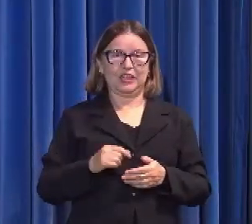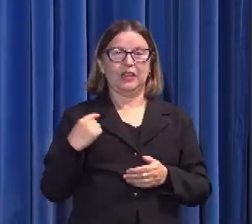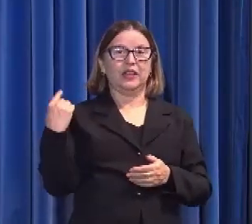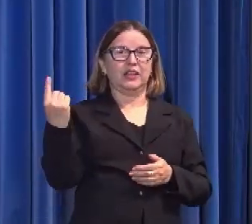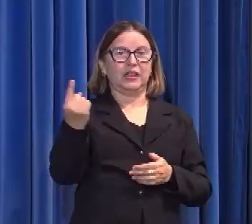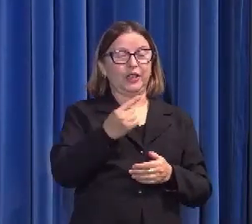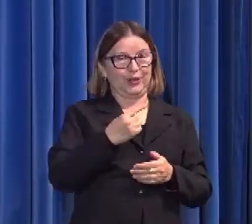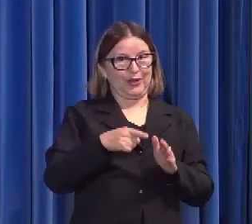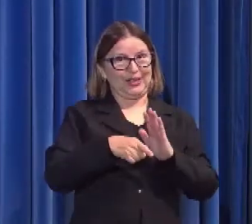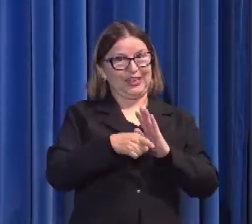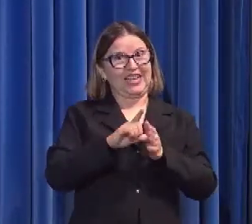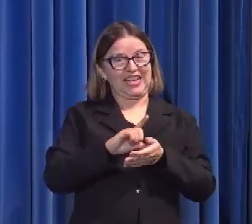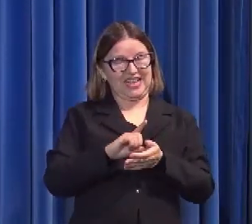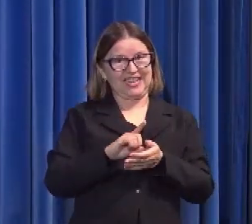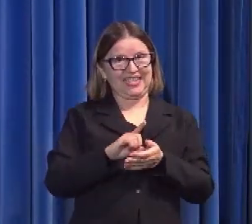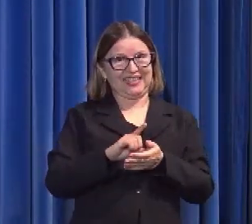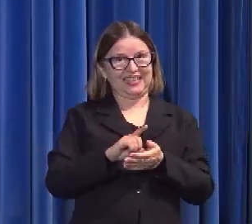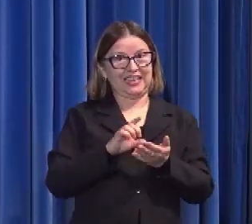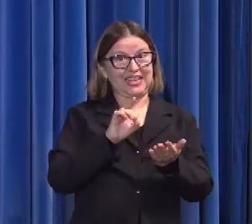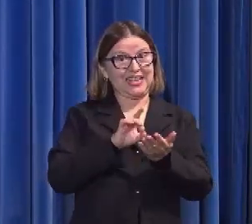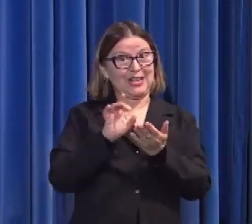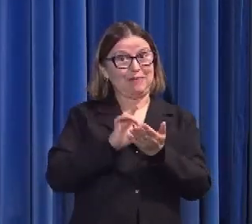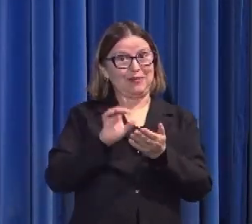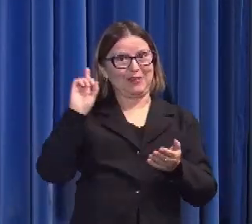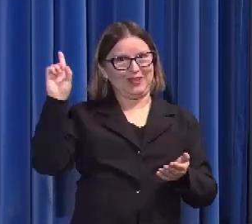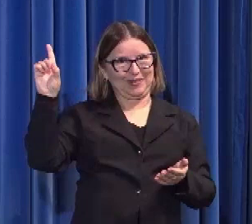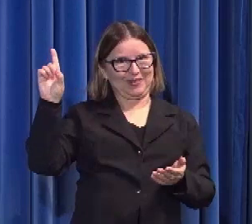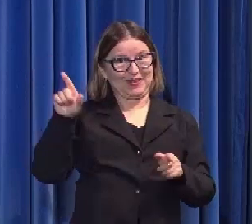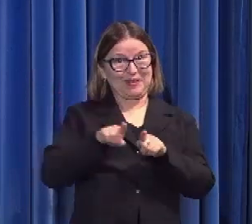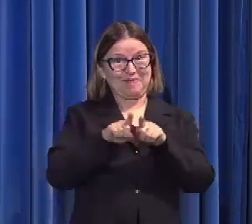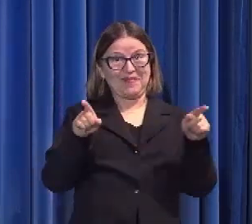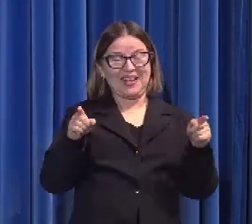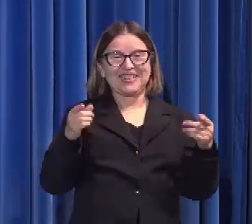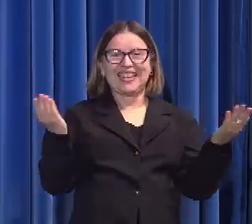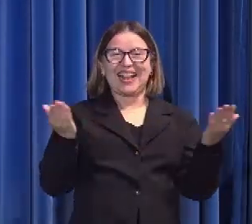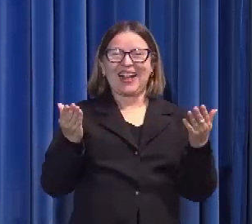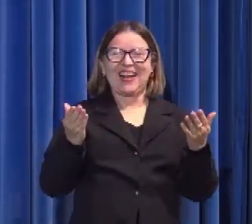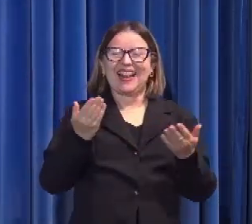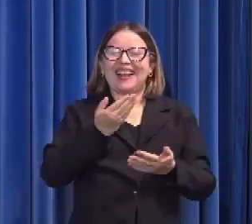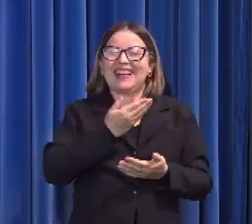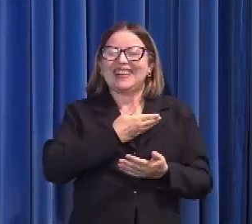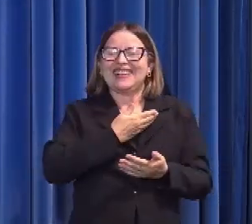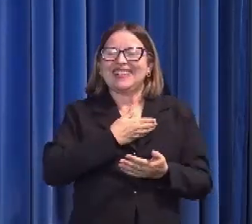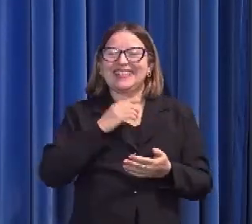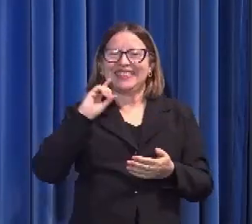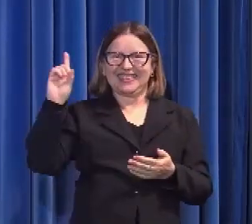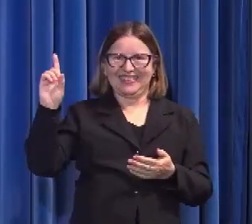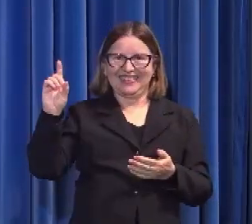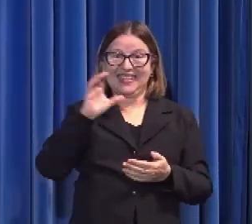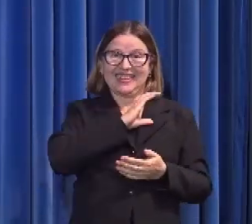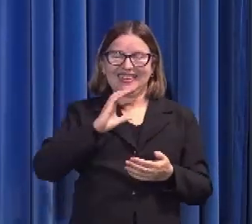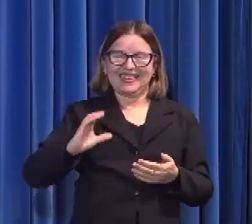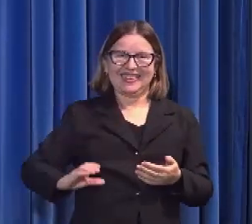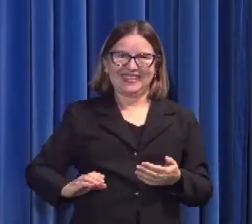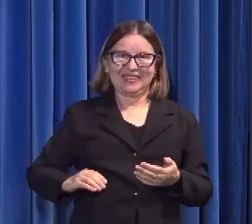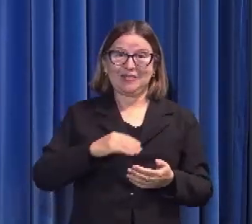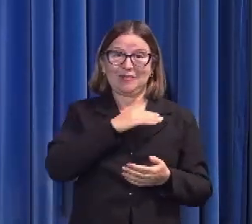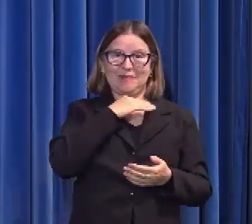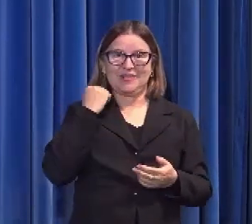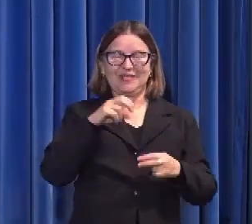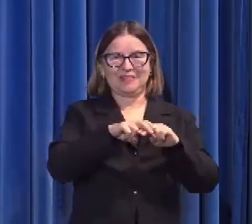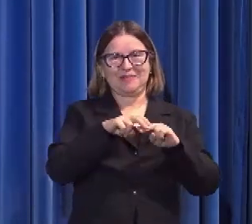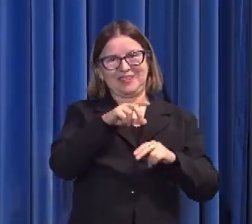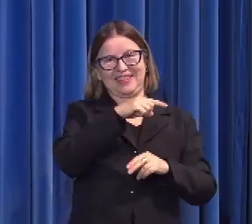mas agora nós somos amigos amigos de Cristo Cristo deu a sua vida por por